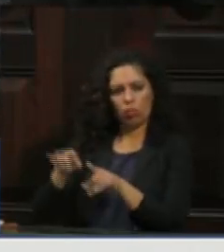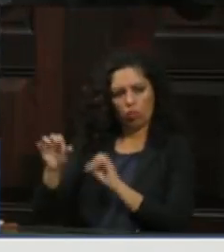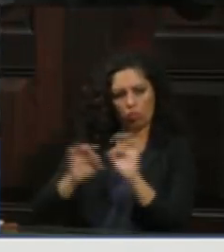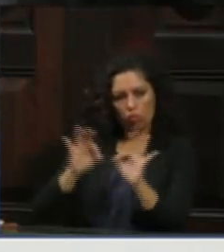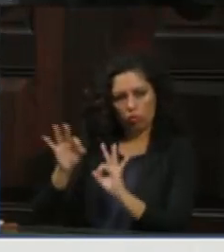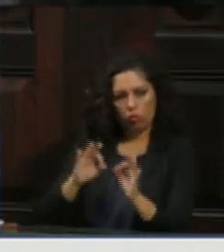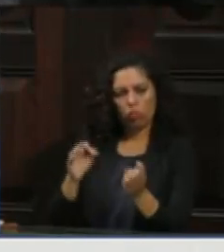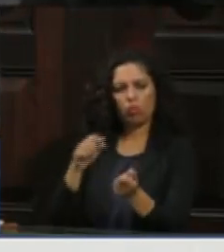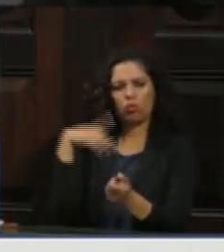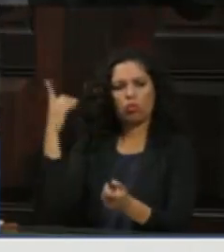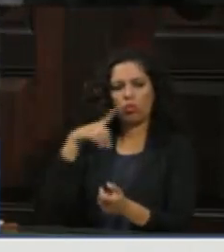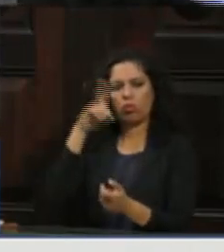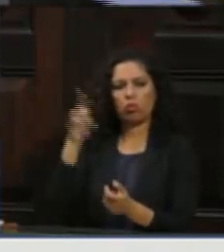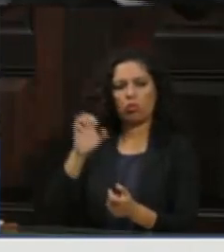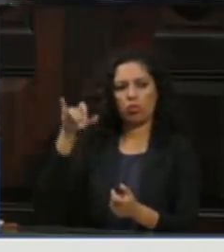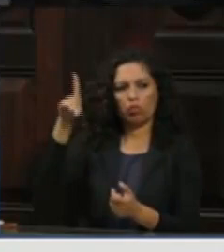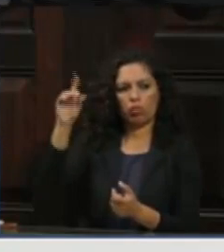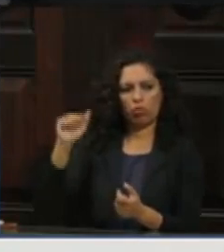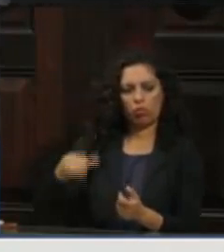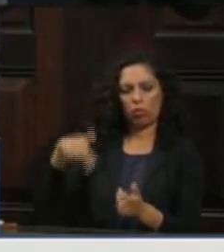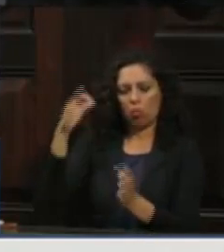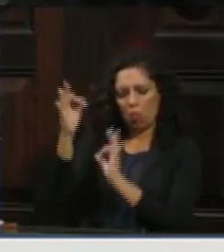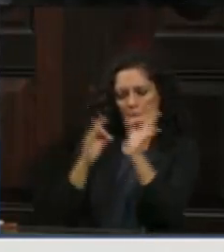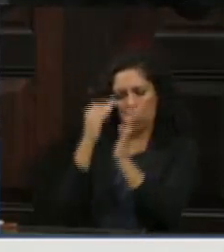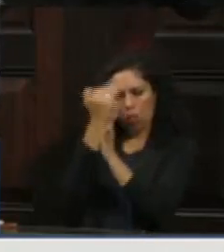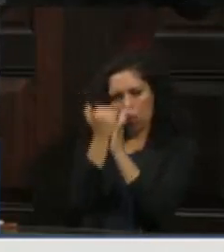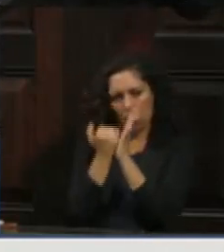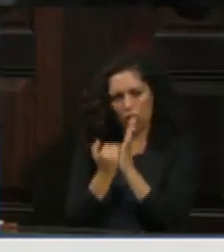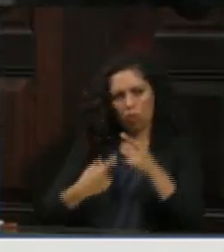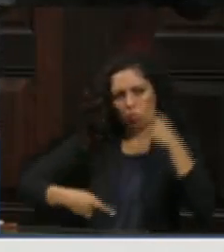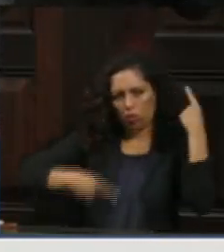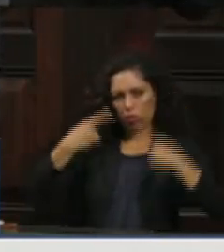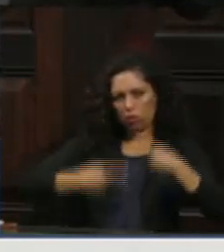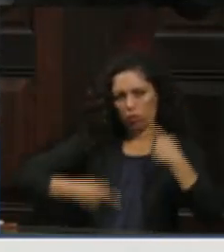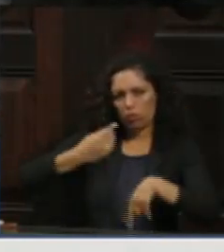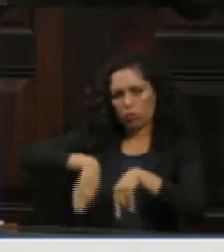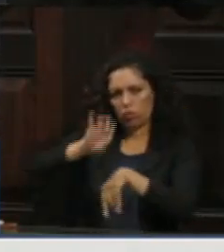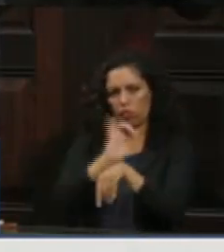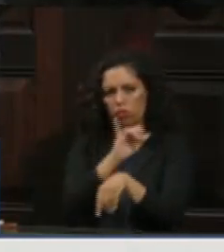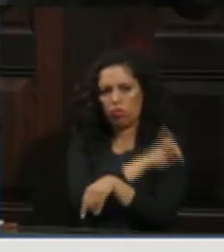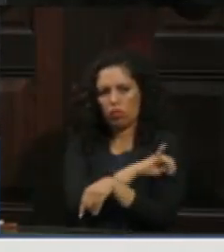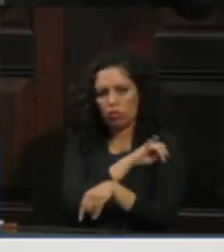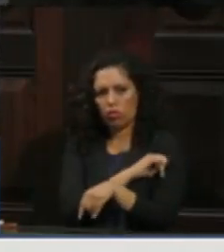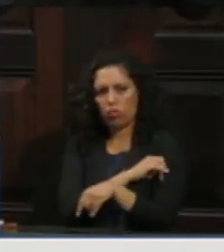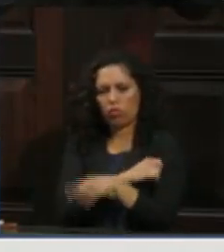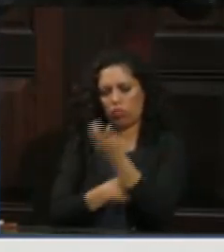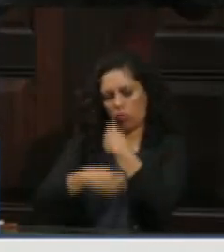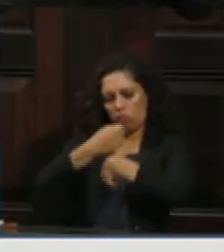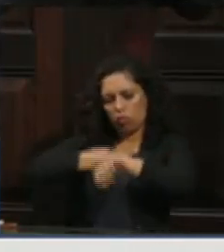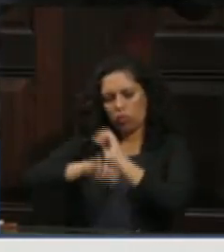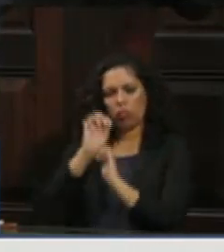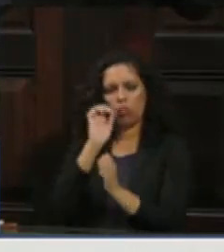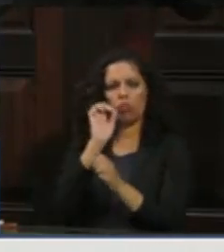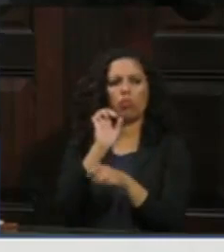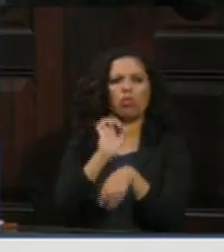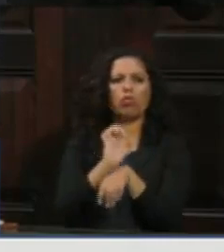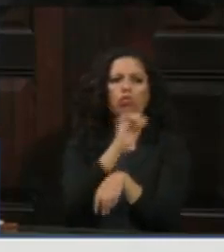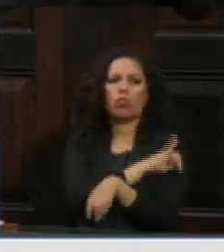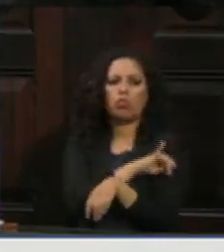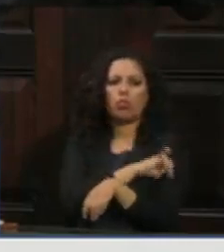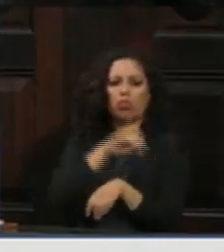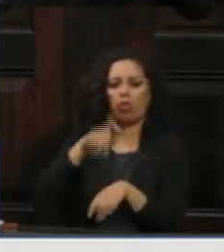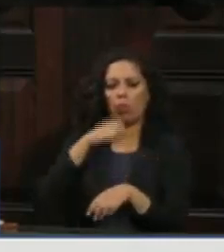passam a constar dois representantes do quadro permanente de pessoal